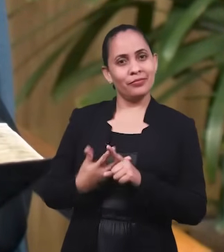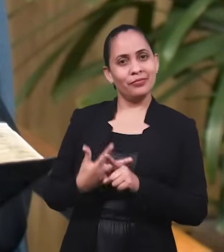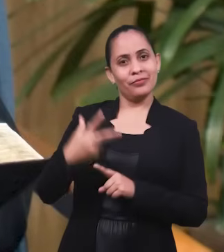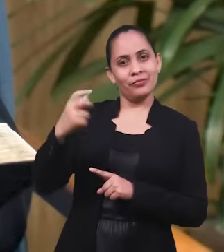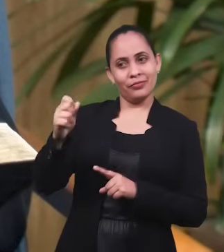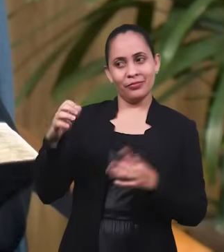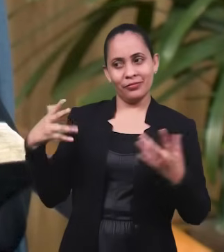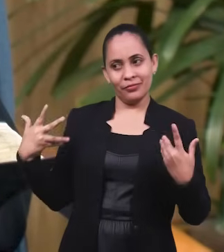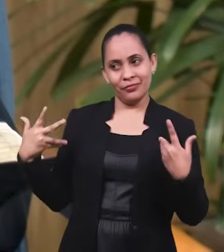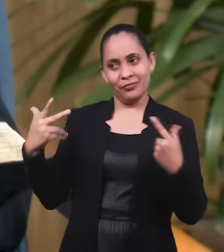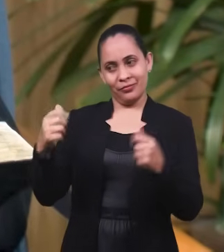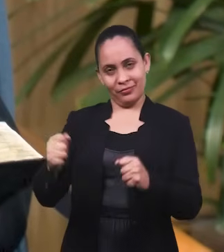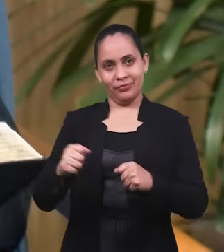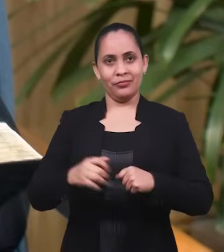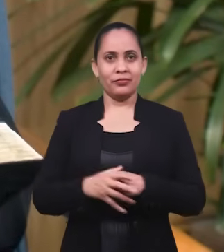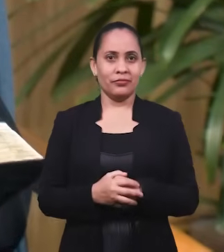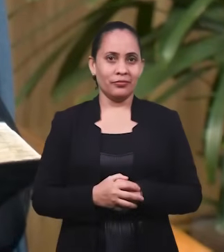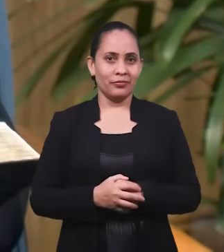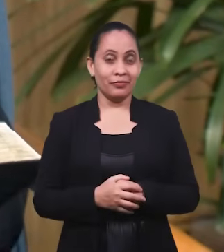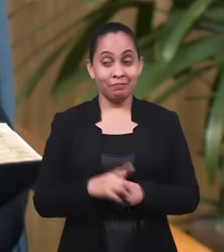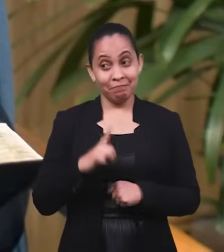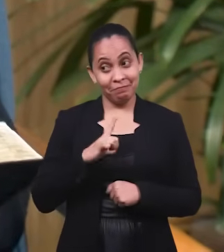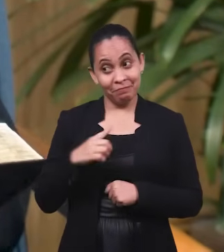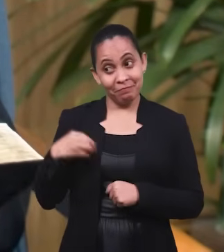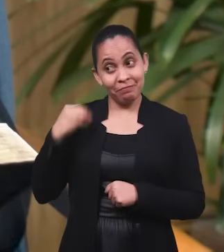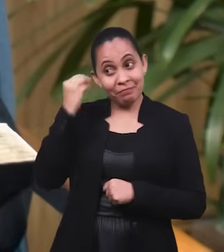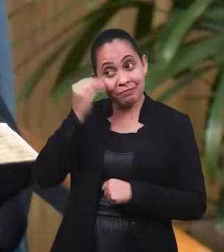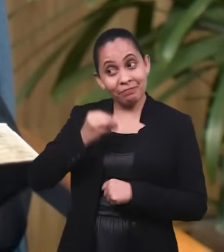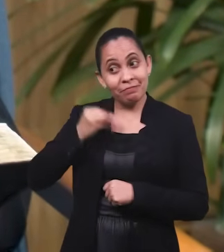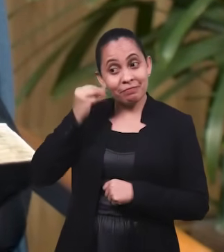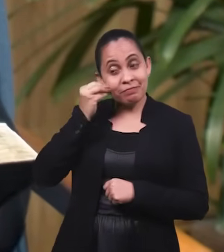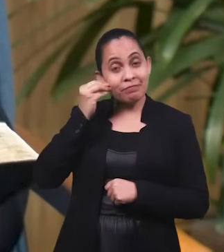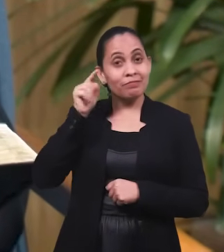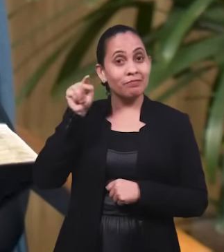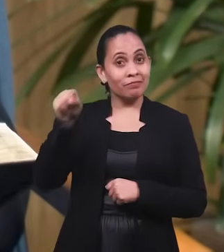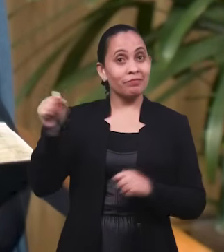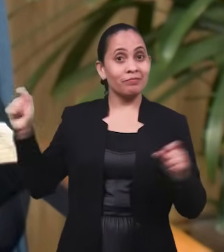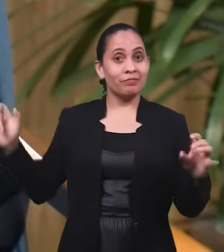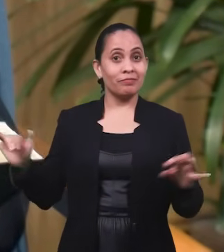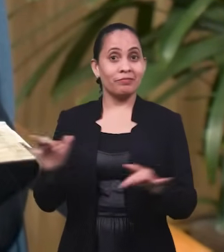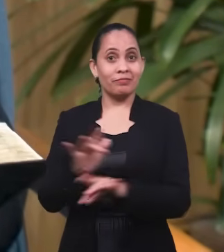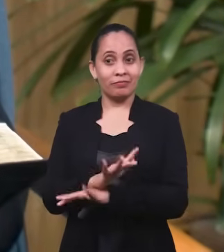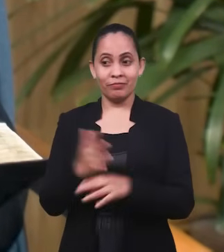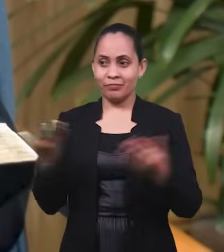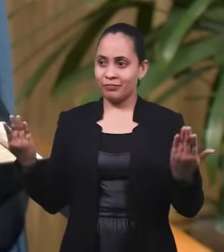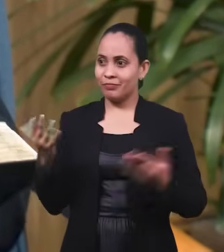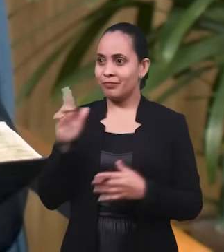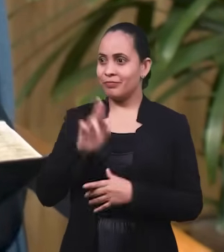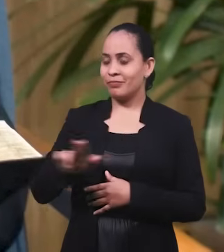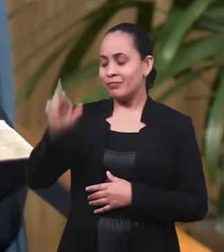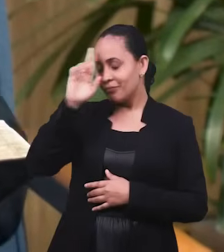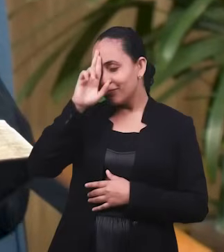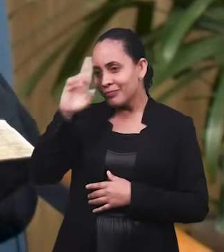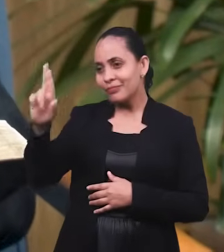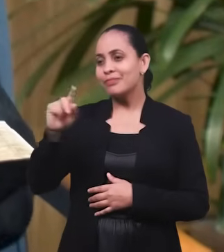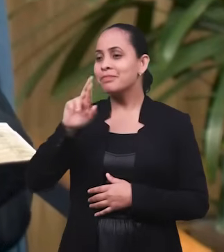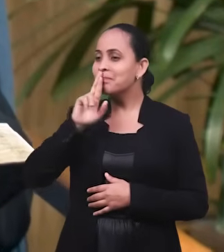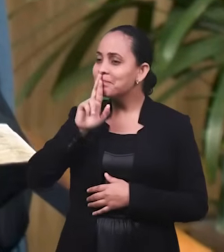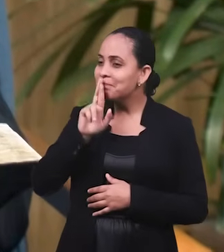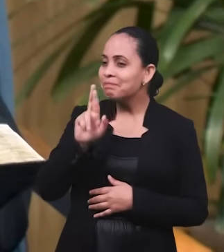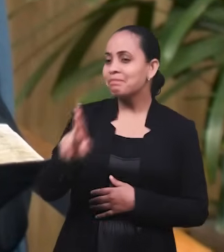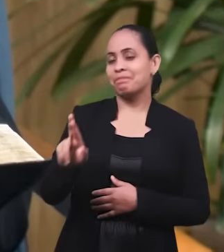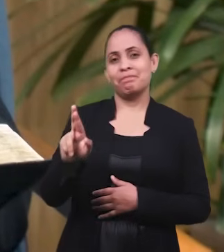bênção, traz como experiência, como glorificação agora ao nome do Senhor por mais uma